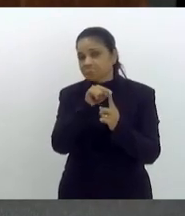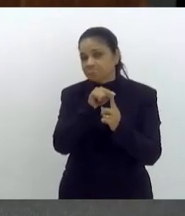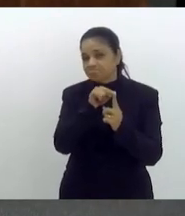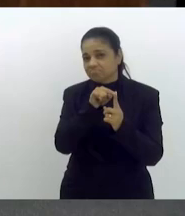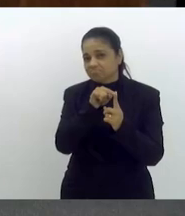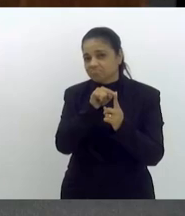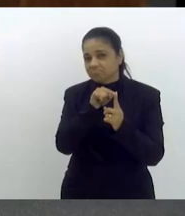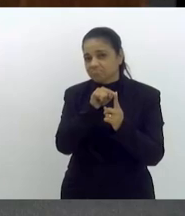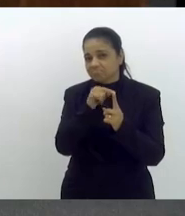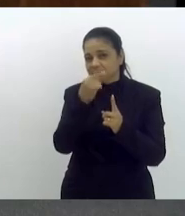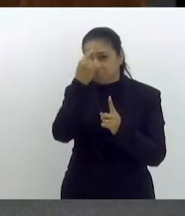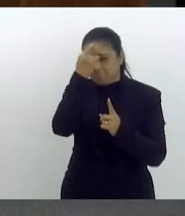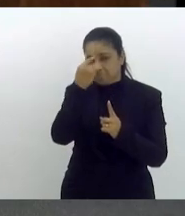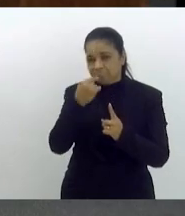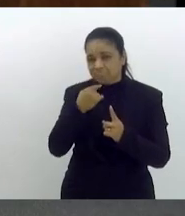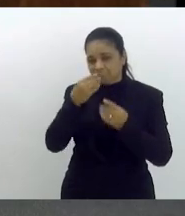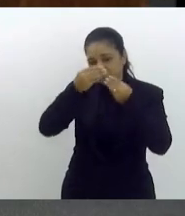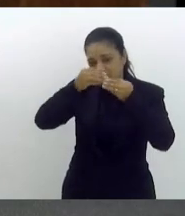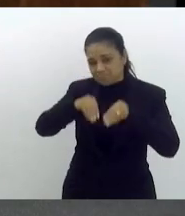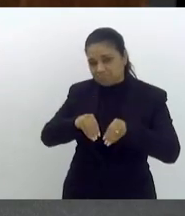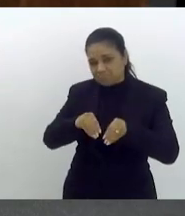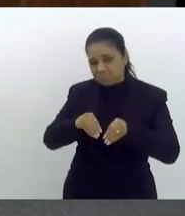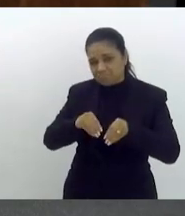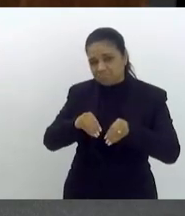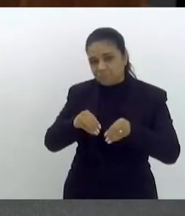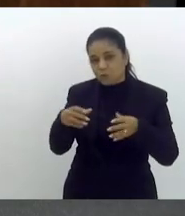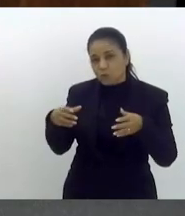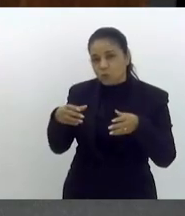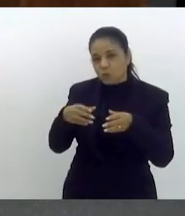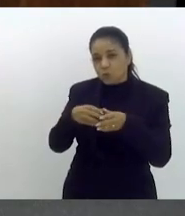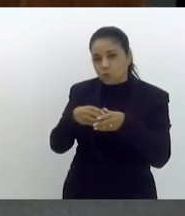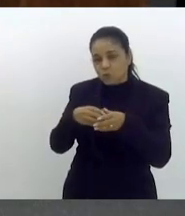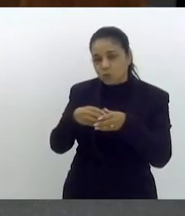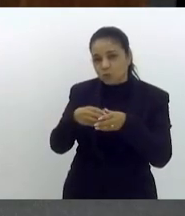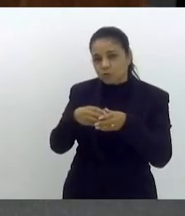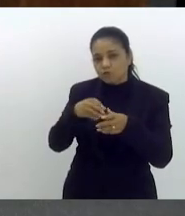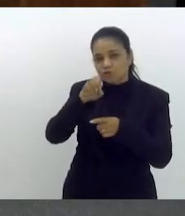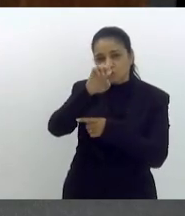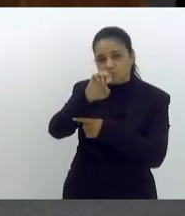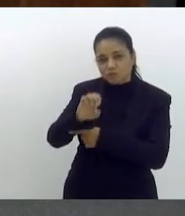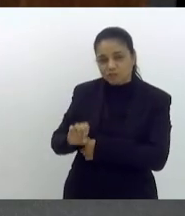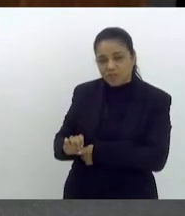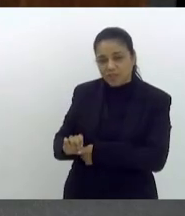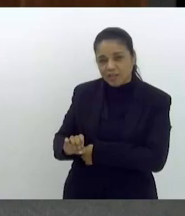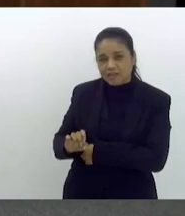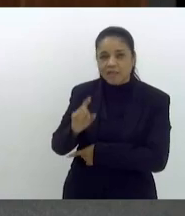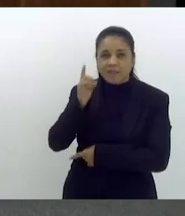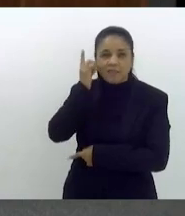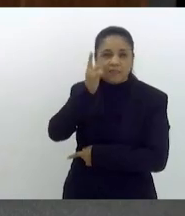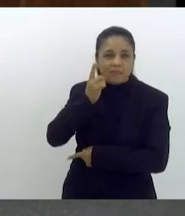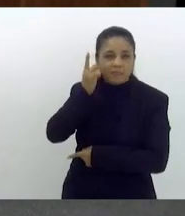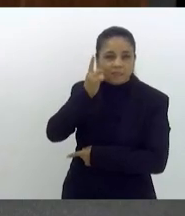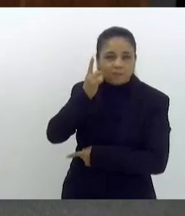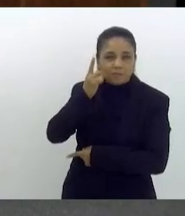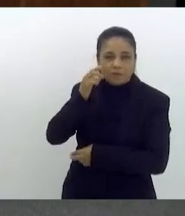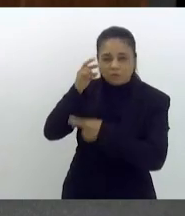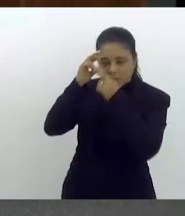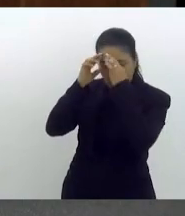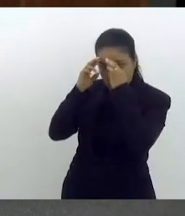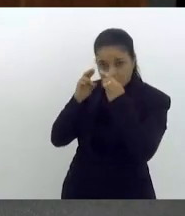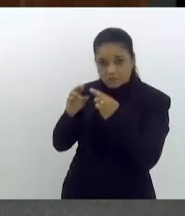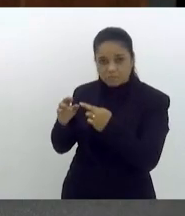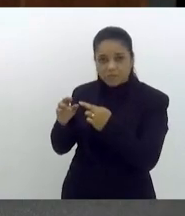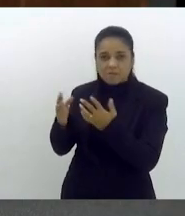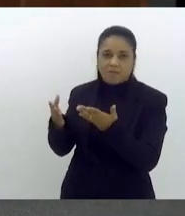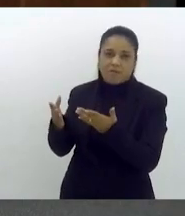denegrir a imagem do grupo de esquerda de Deputados respeitados do grupo